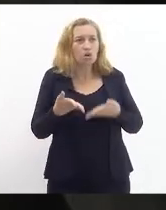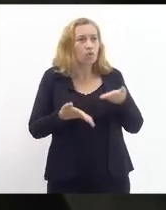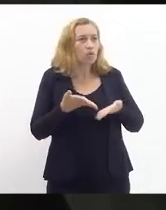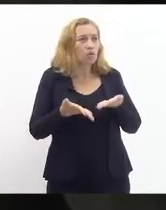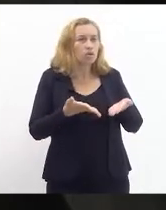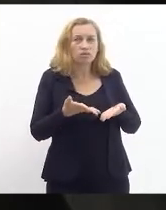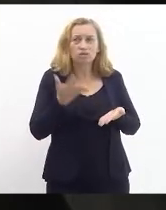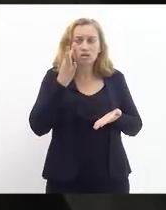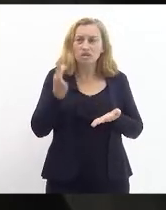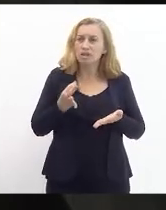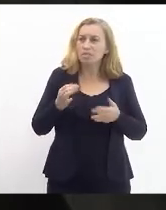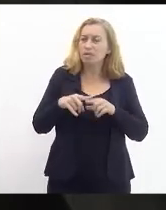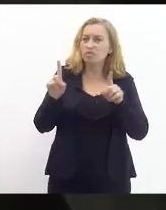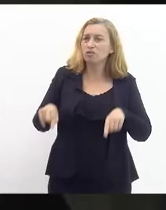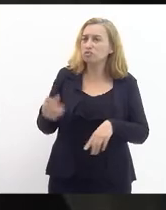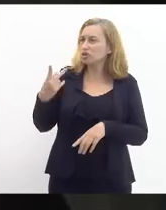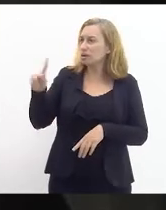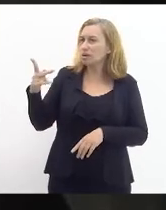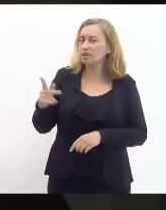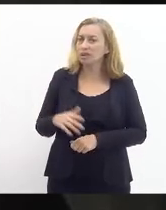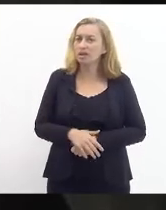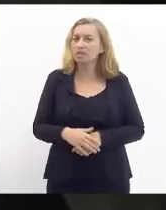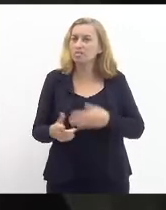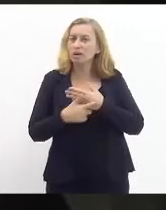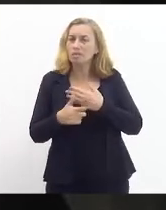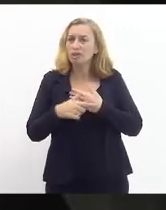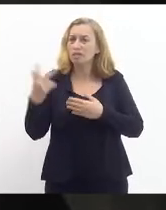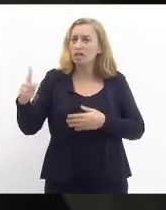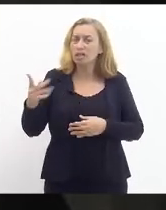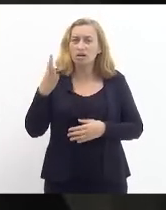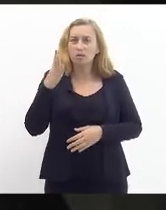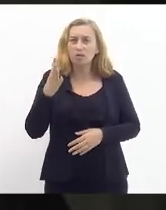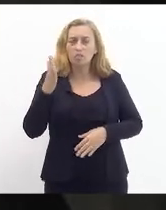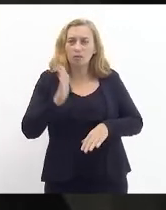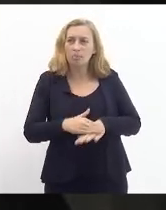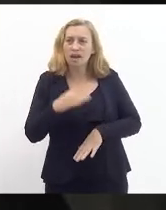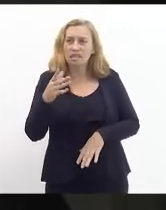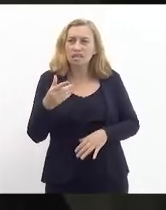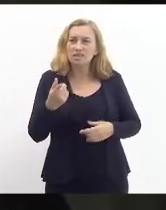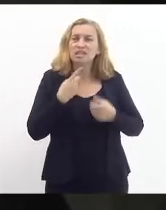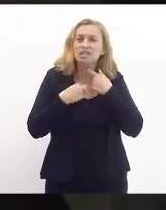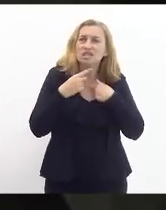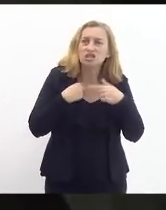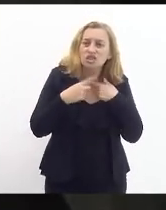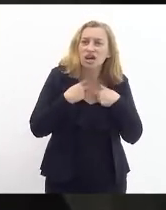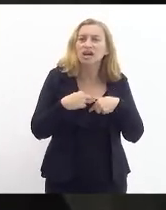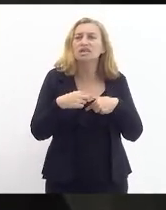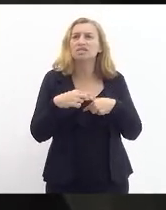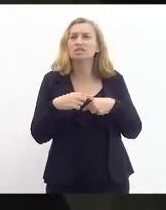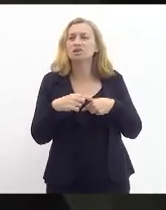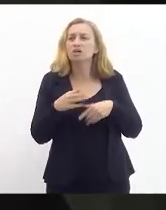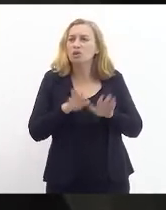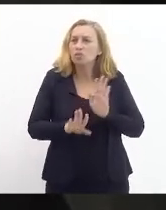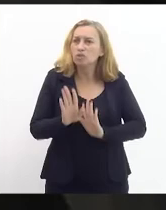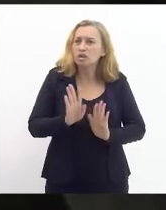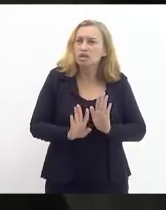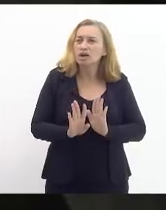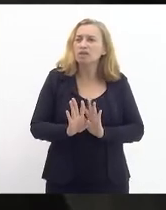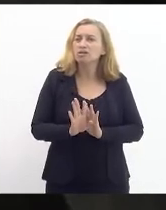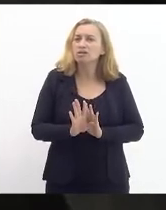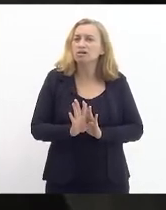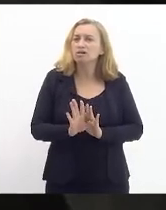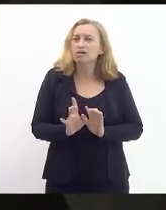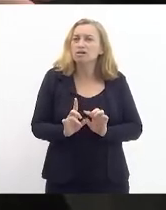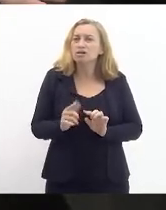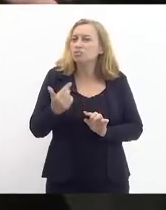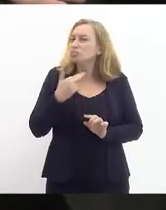ficam sabem qual é a função e por mais interessadas por mais zelosas por mais enfim cuidadosas que sejam